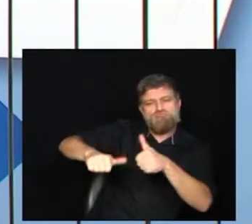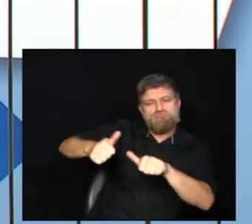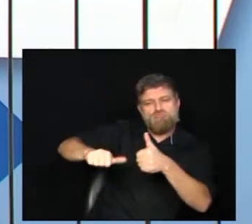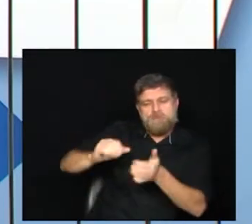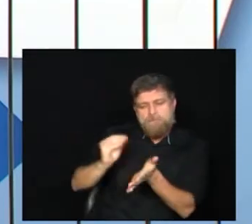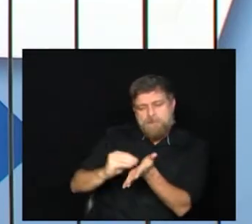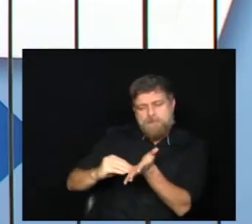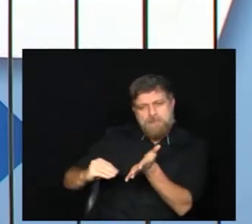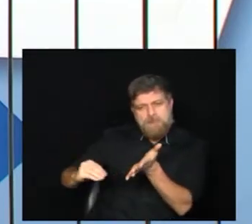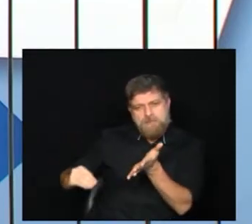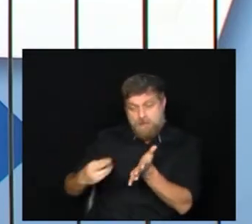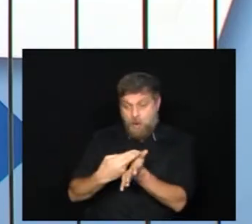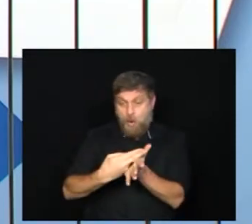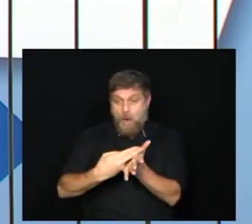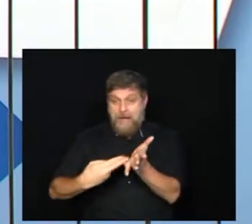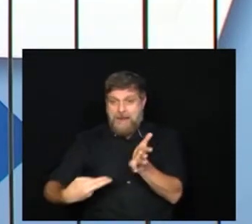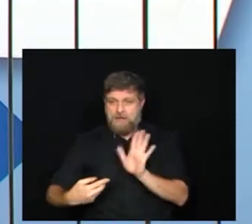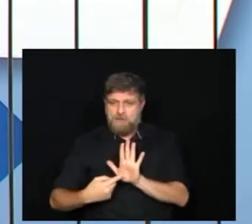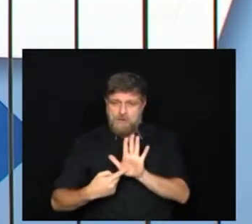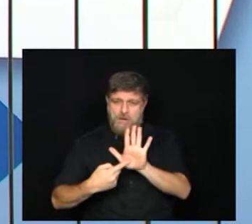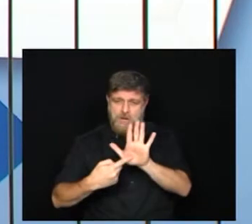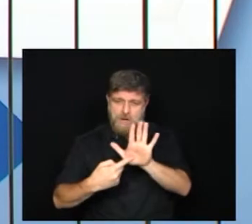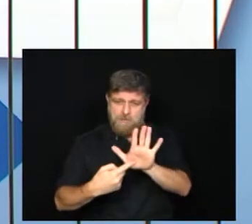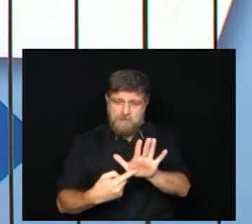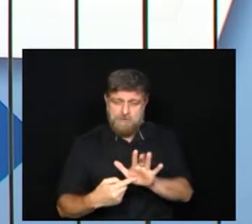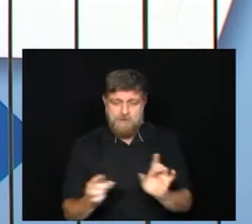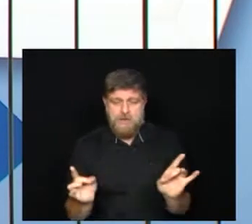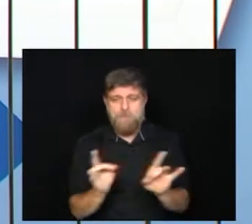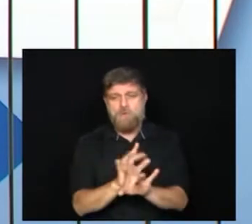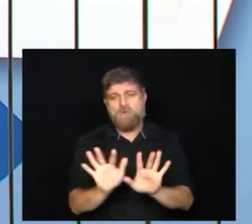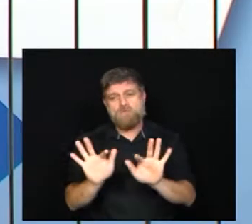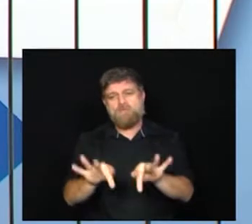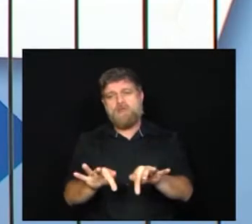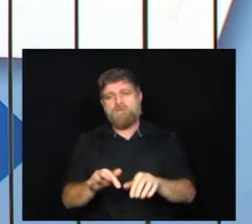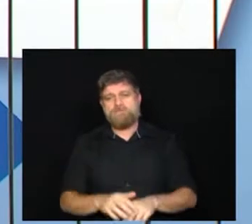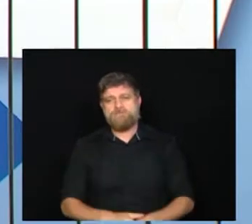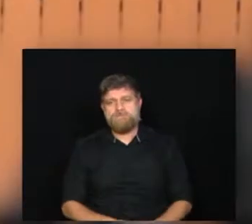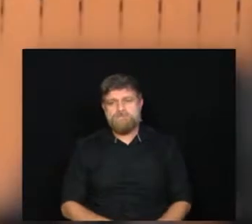que apresentou esse relatório e assim encerra os trabalhos.